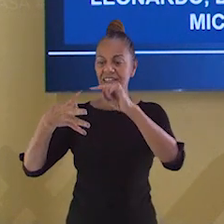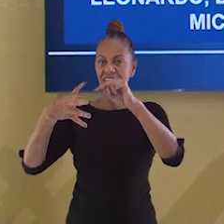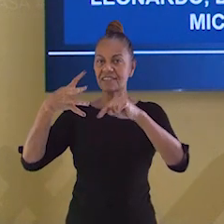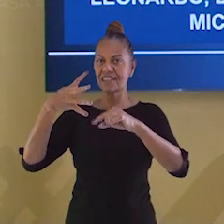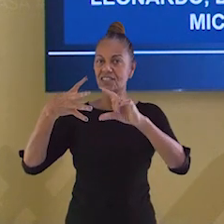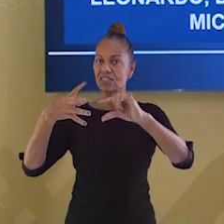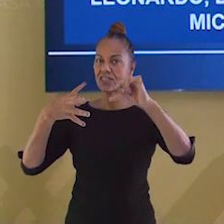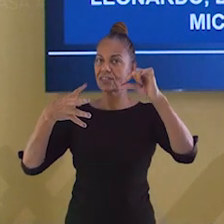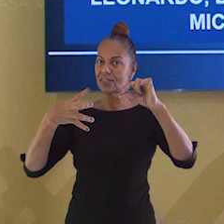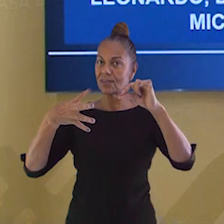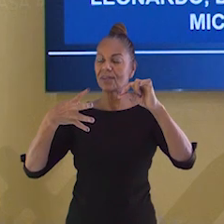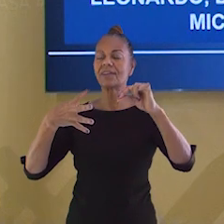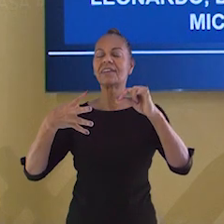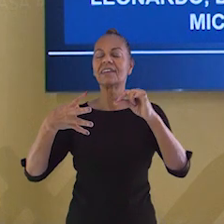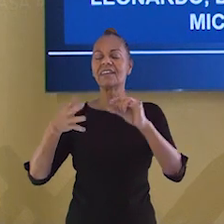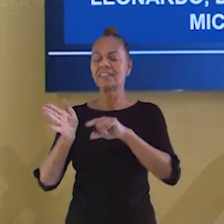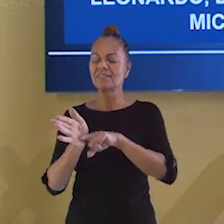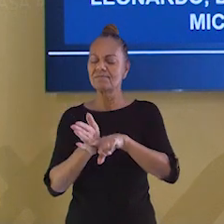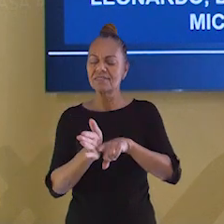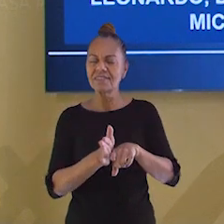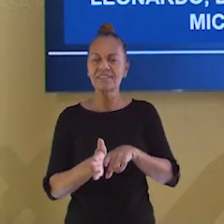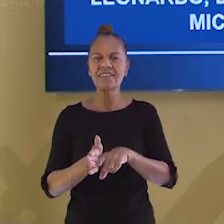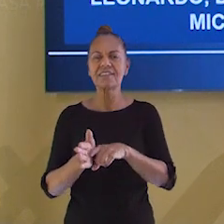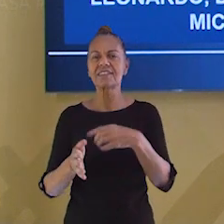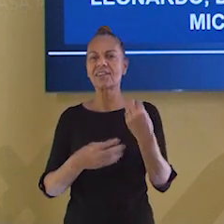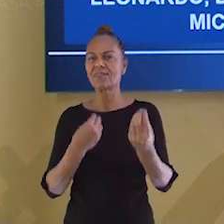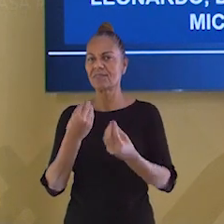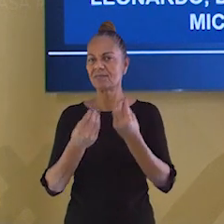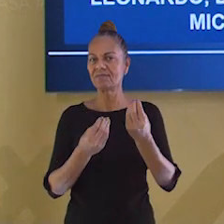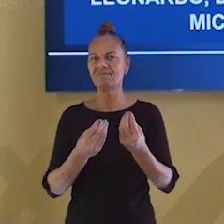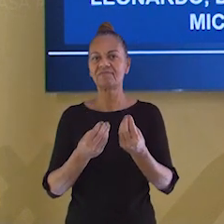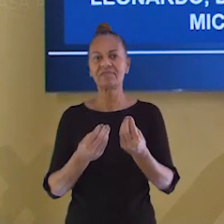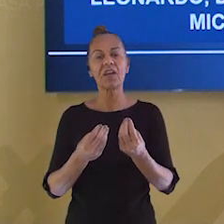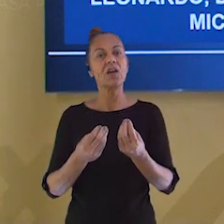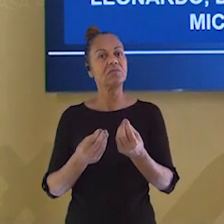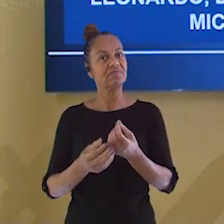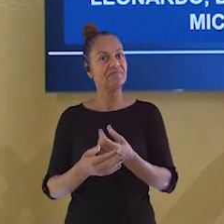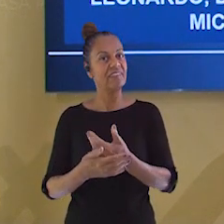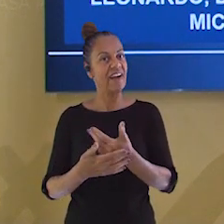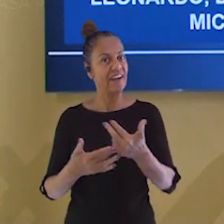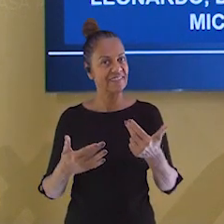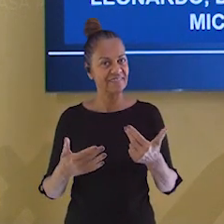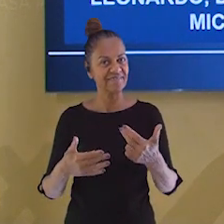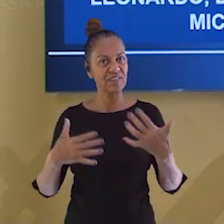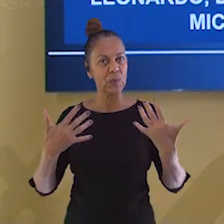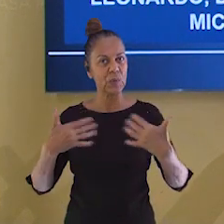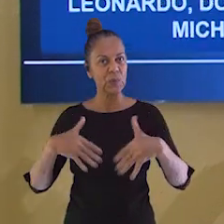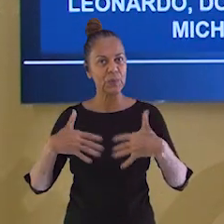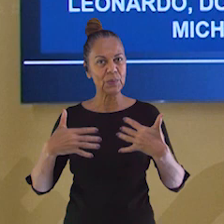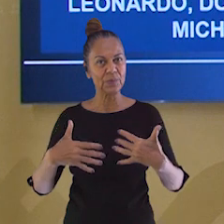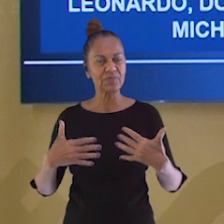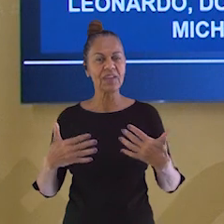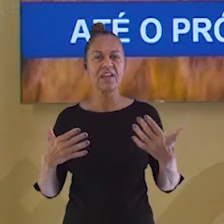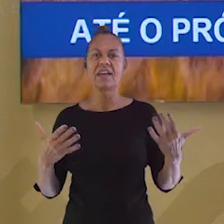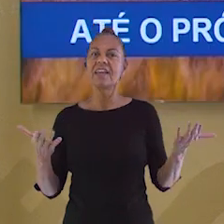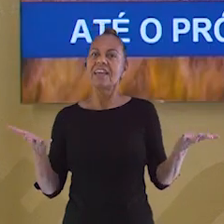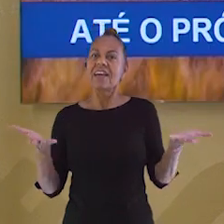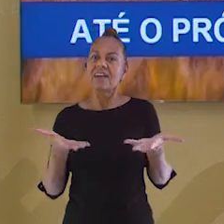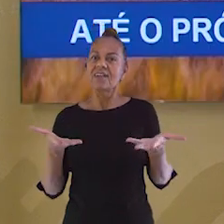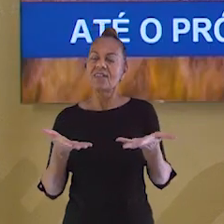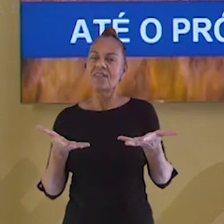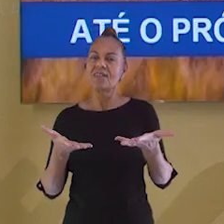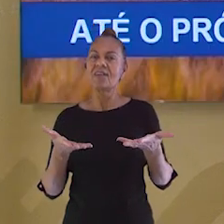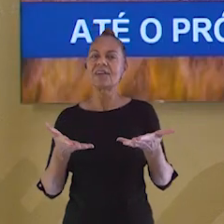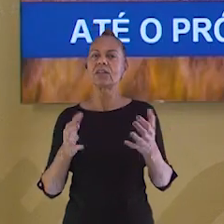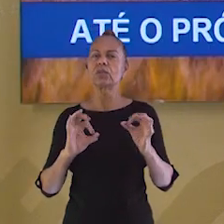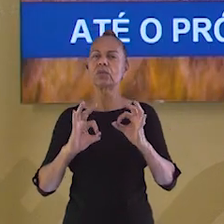que me envie pelo QR Code um resumo sobre ela. Bastante coisa hoje, né? O Tudo TV está chegando ao